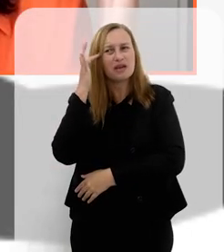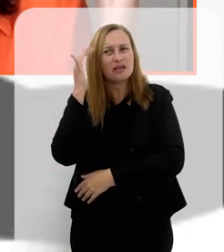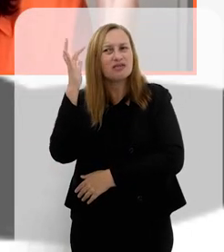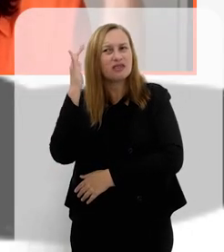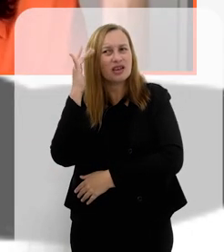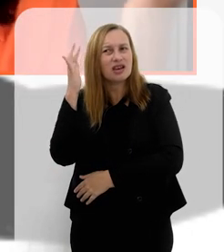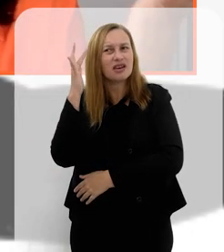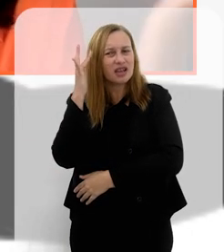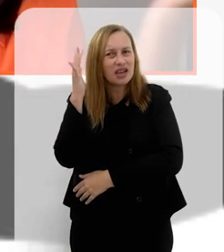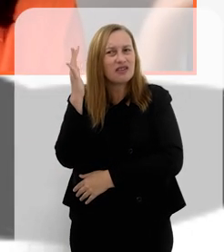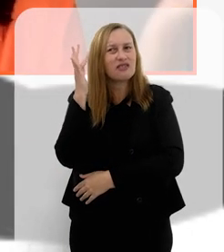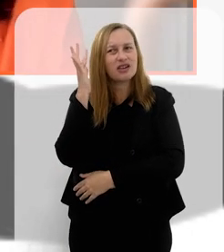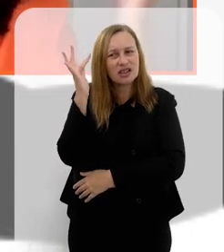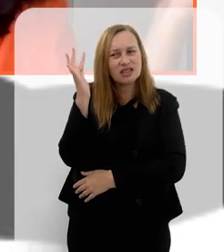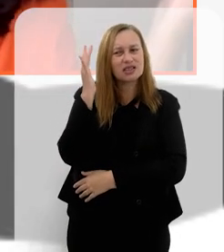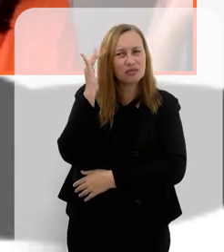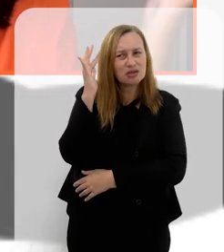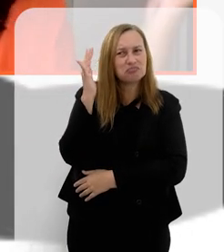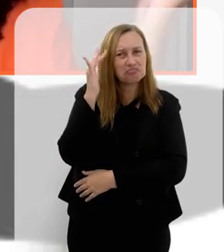assim,